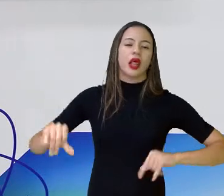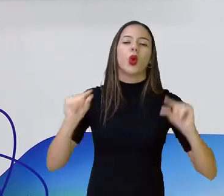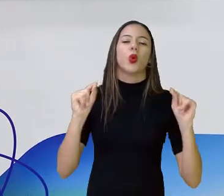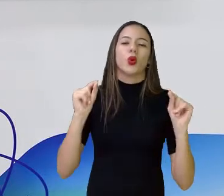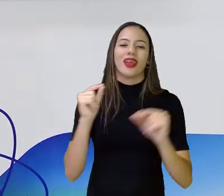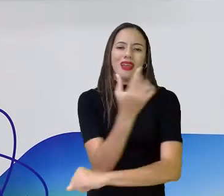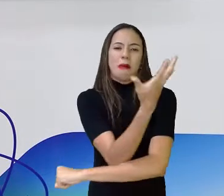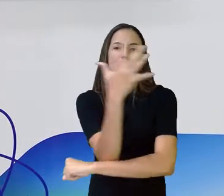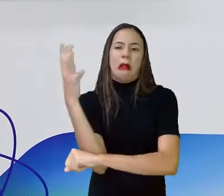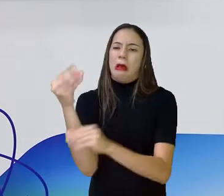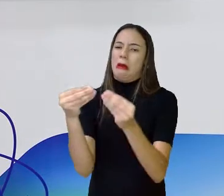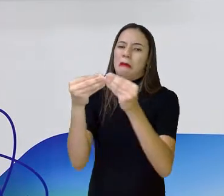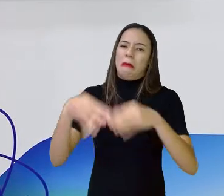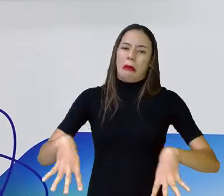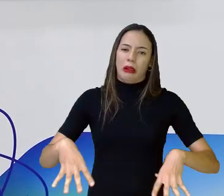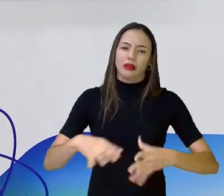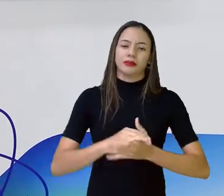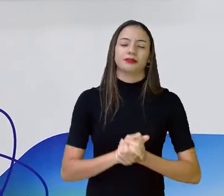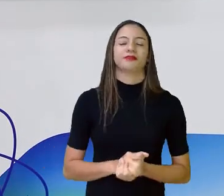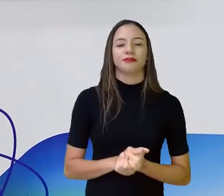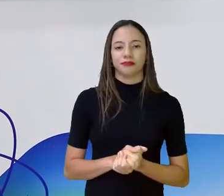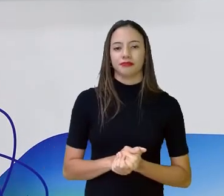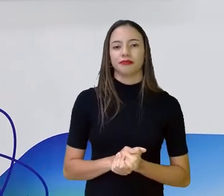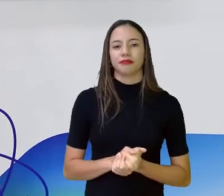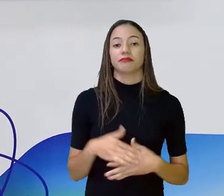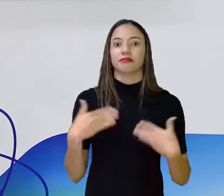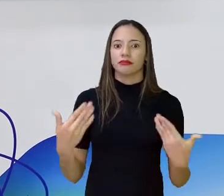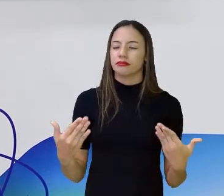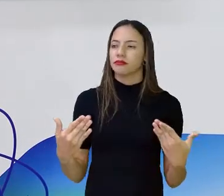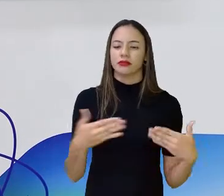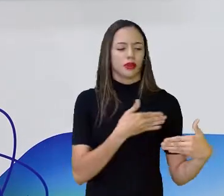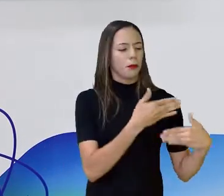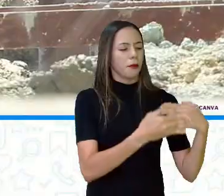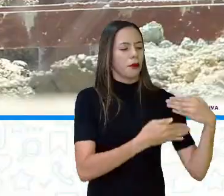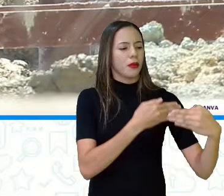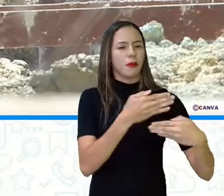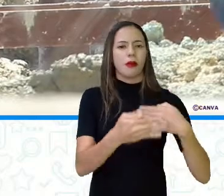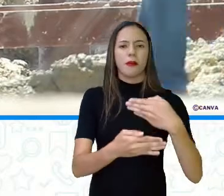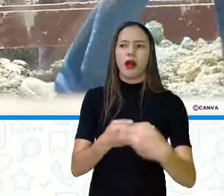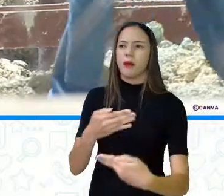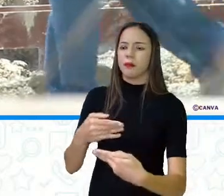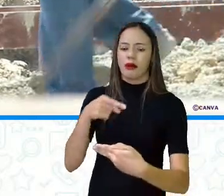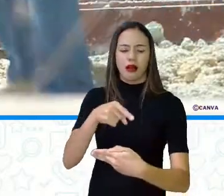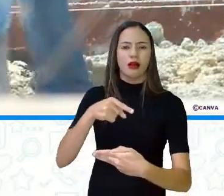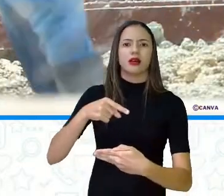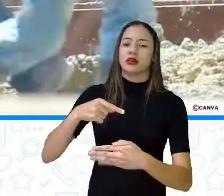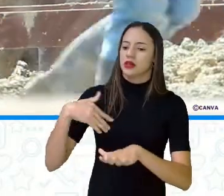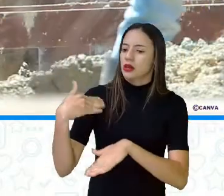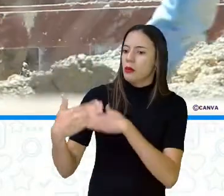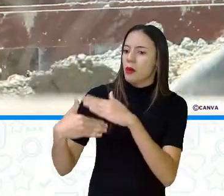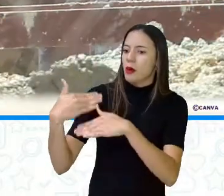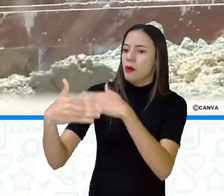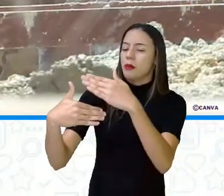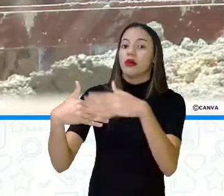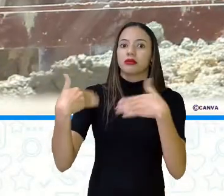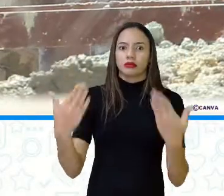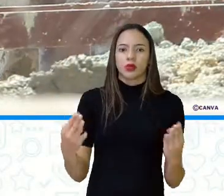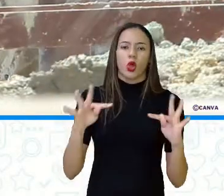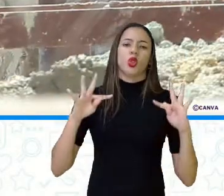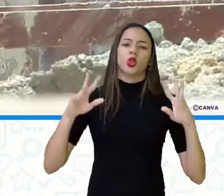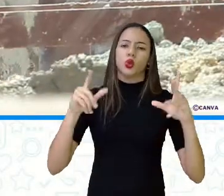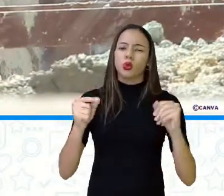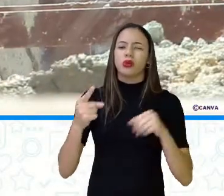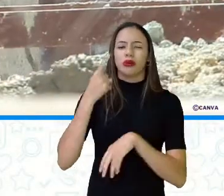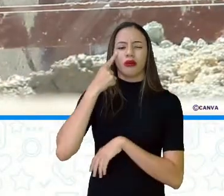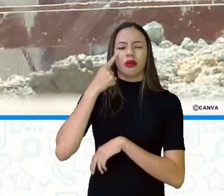aí do meio ambiente. Então, todo esse processo, toda essa construção, tudo isso que nós vemos no dia a